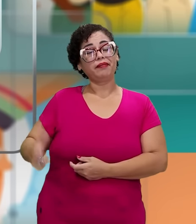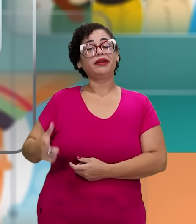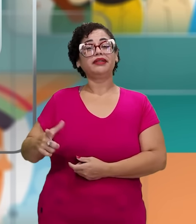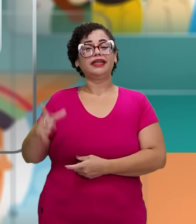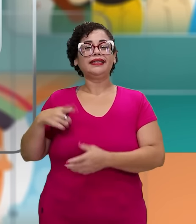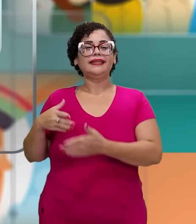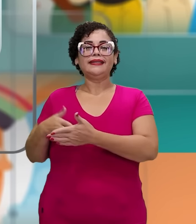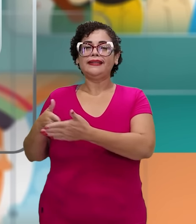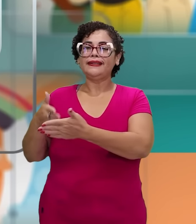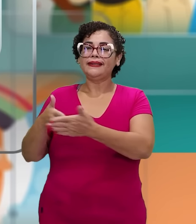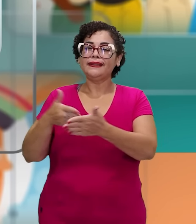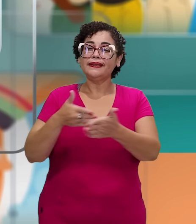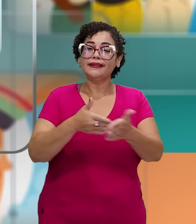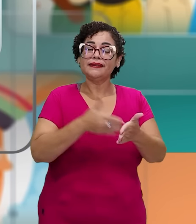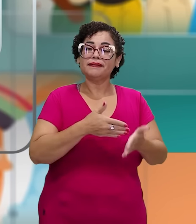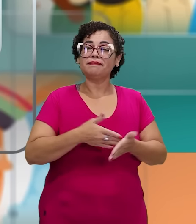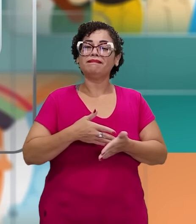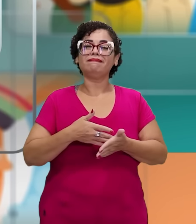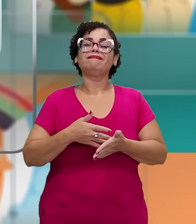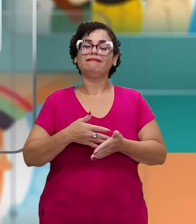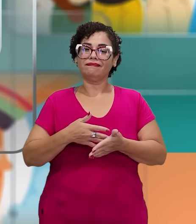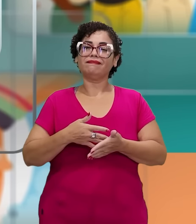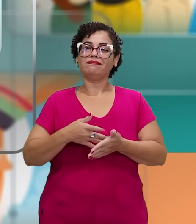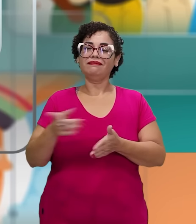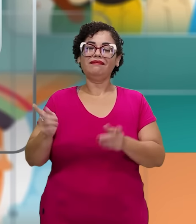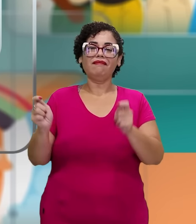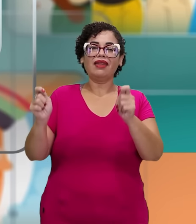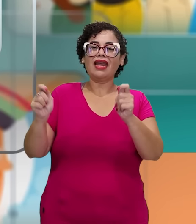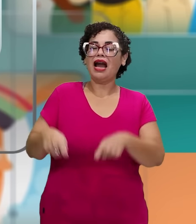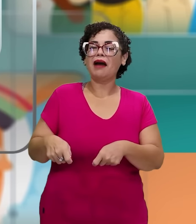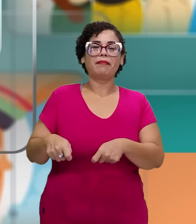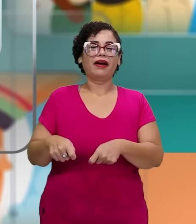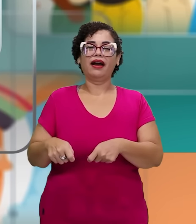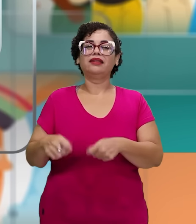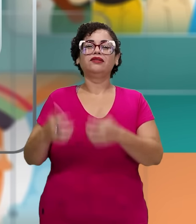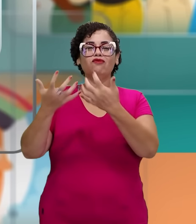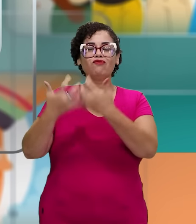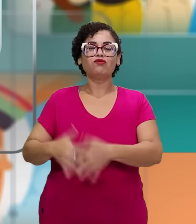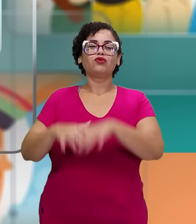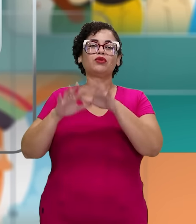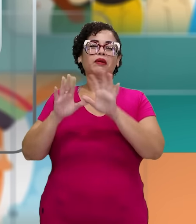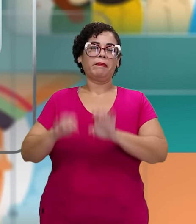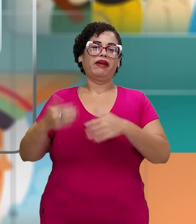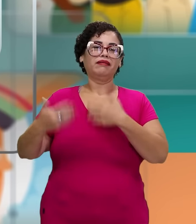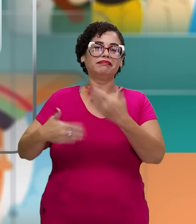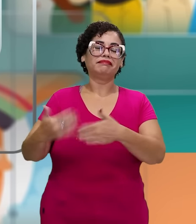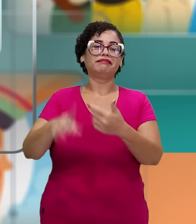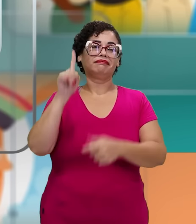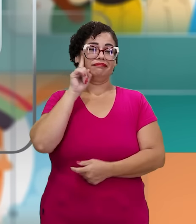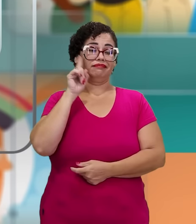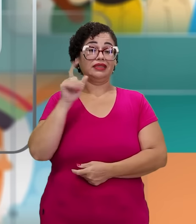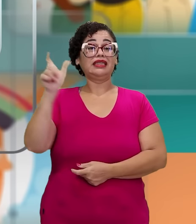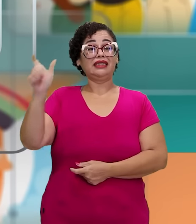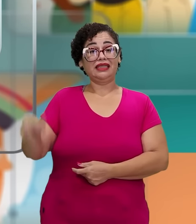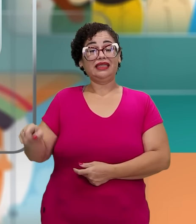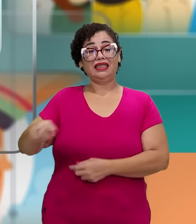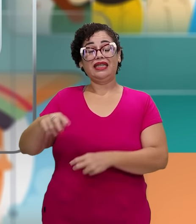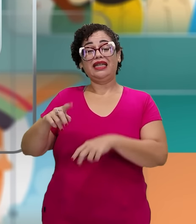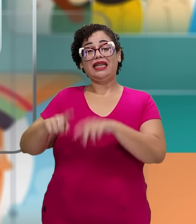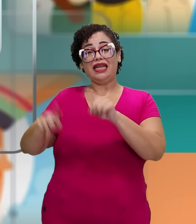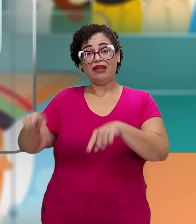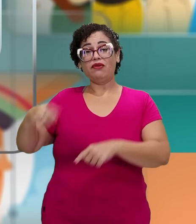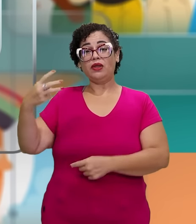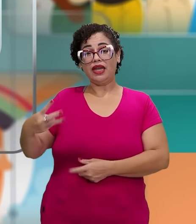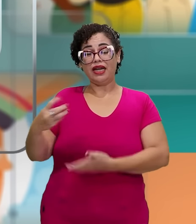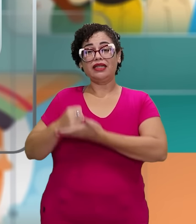interferem significativamente em sua capacidade de funcionar no dia a dia esses indivíduos geralmente